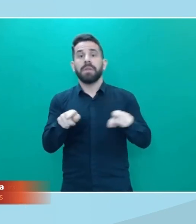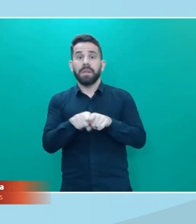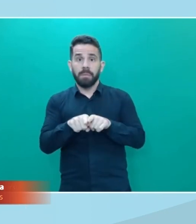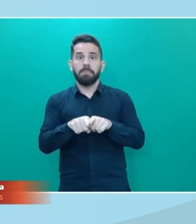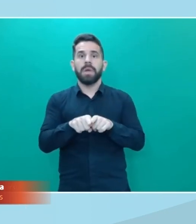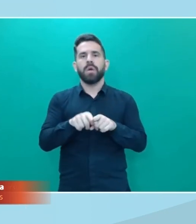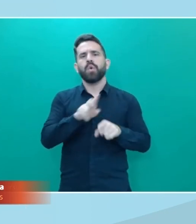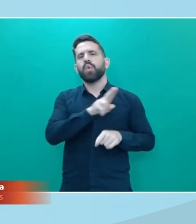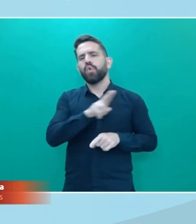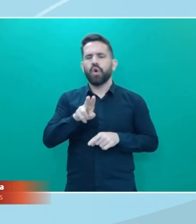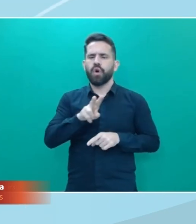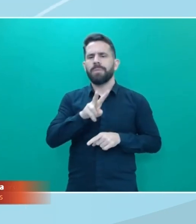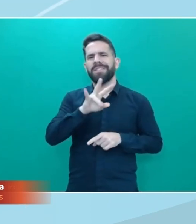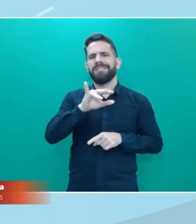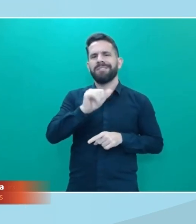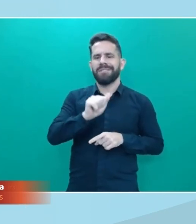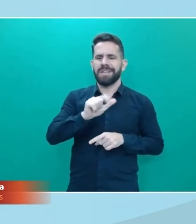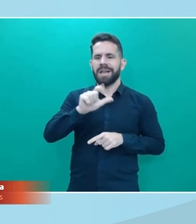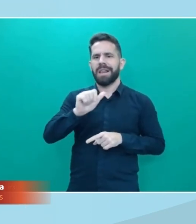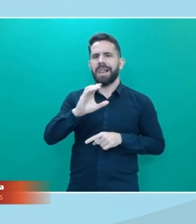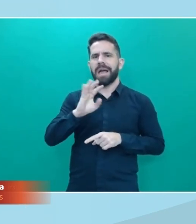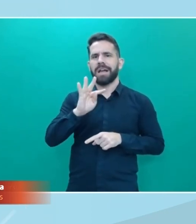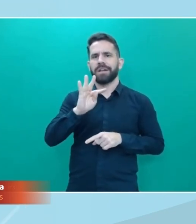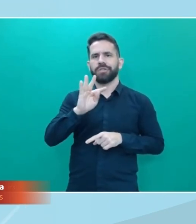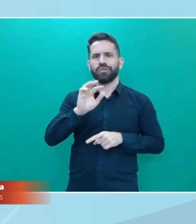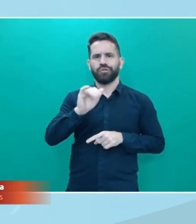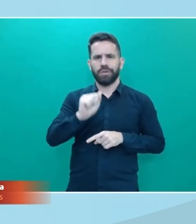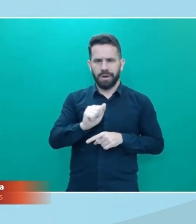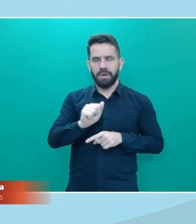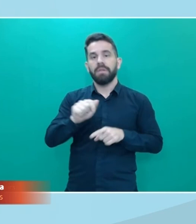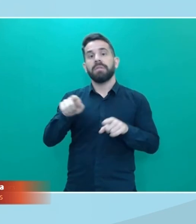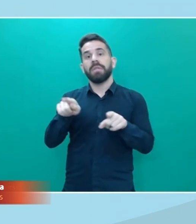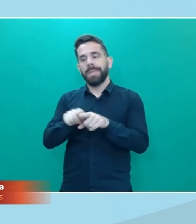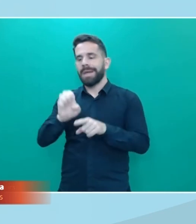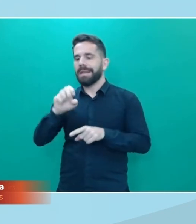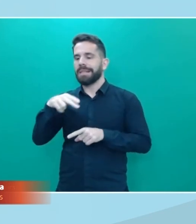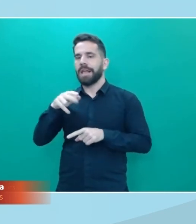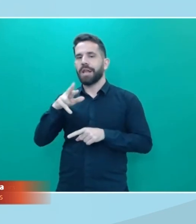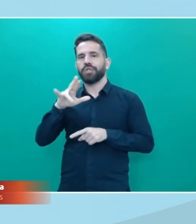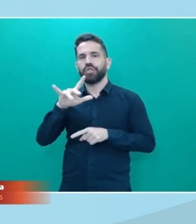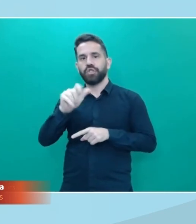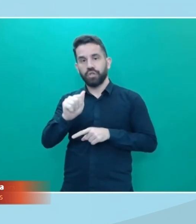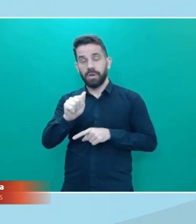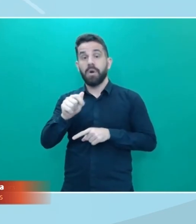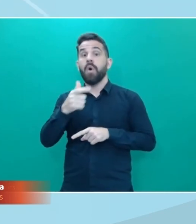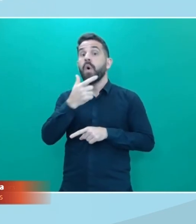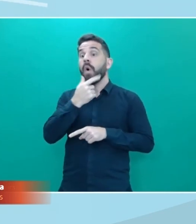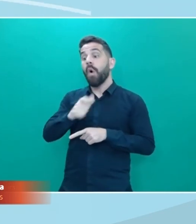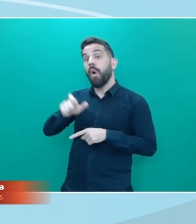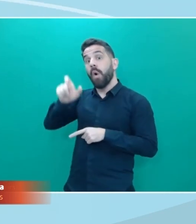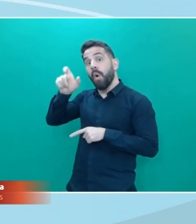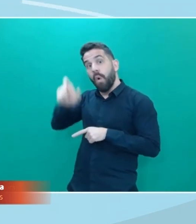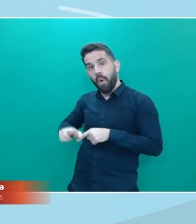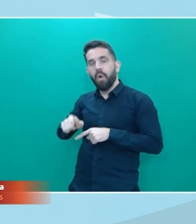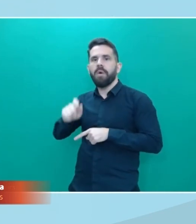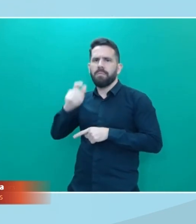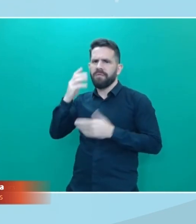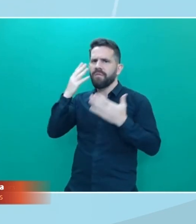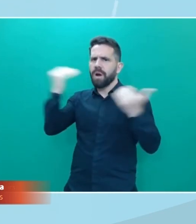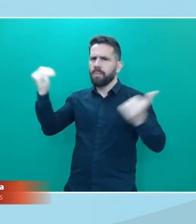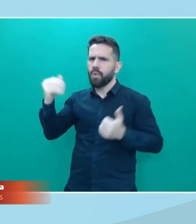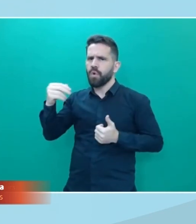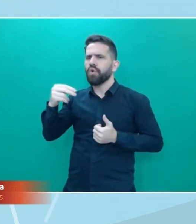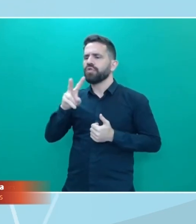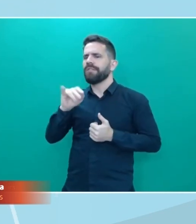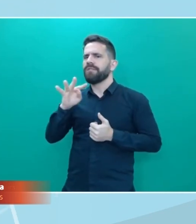também trata da vinda de um coreógrafo famoso aqui para Goiânia, o Vitor Navarro. A curadoria da exposição é das